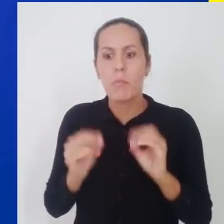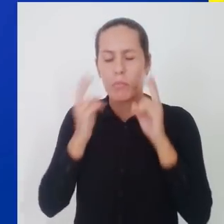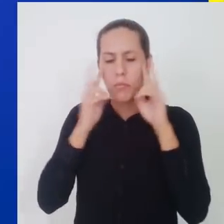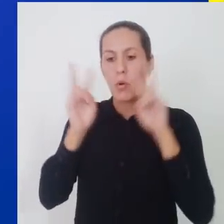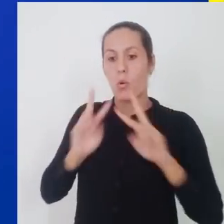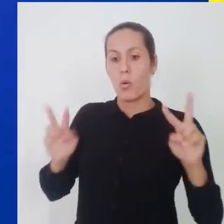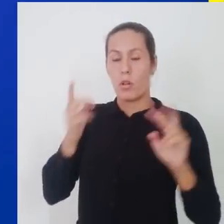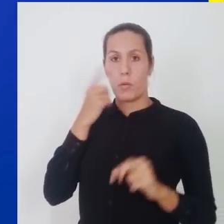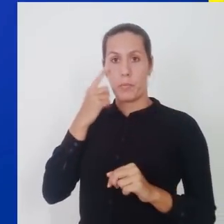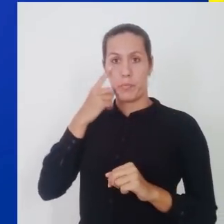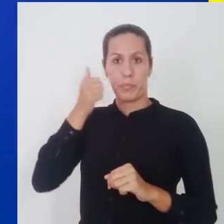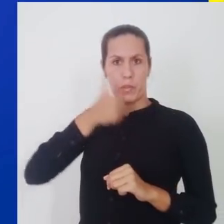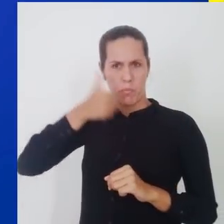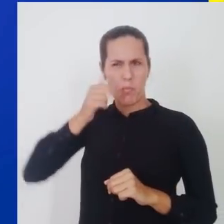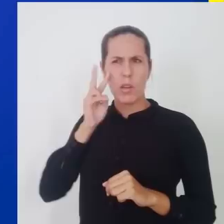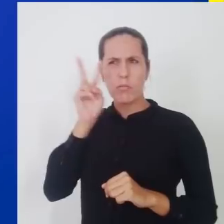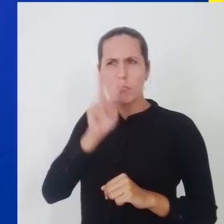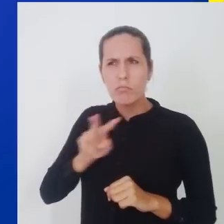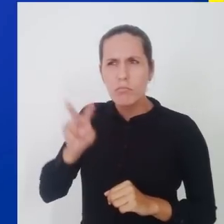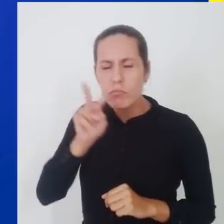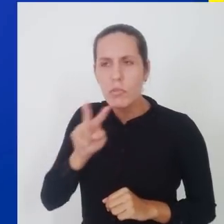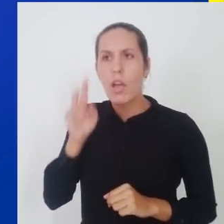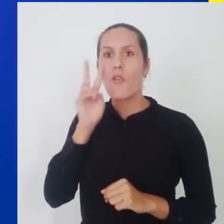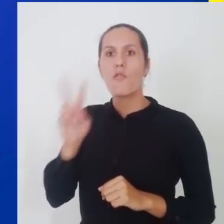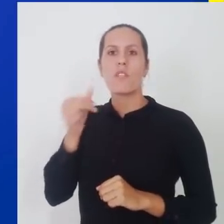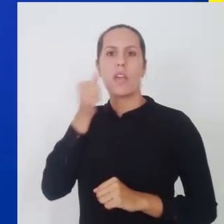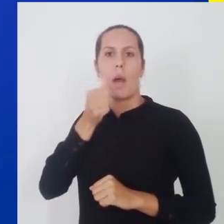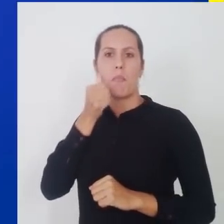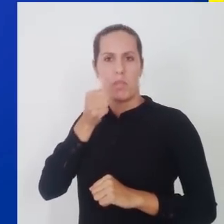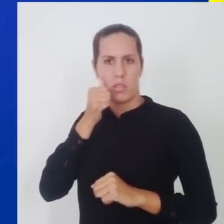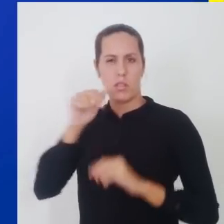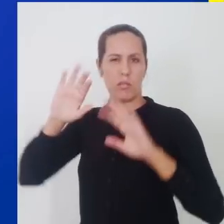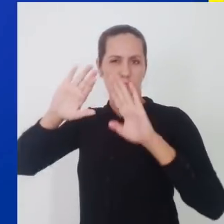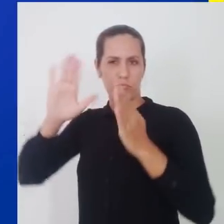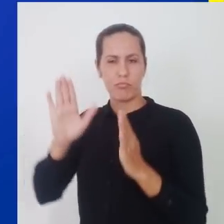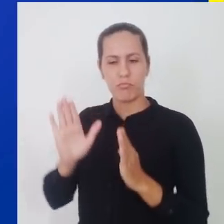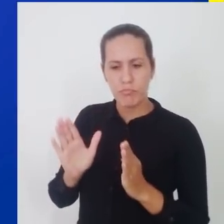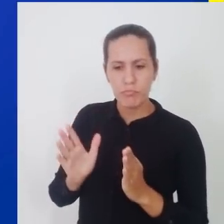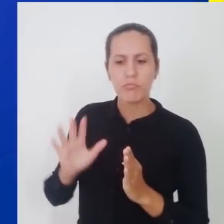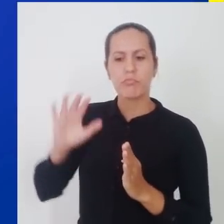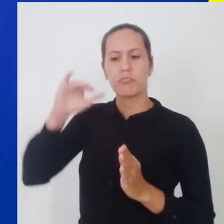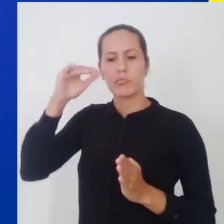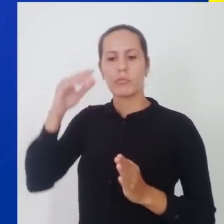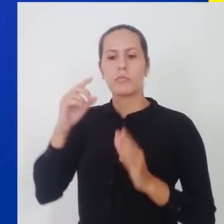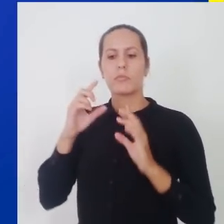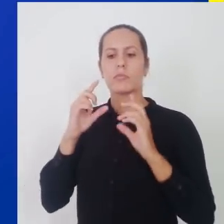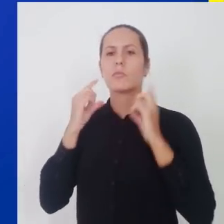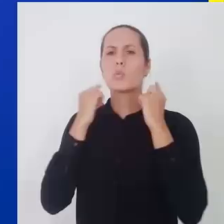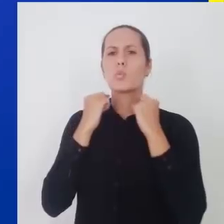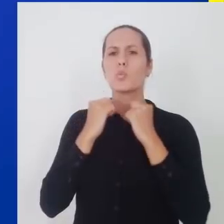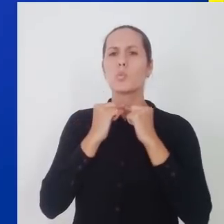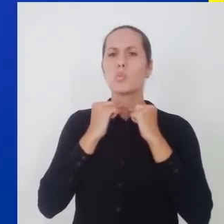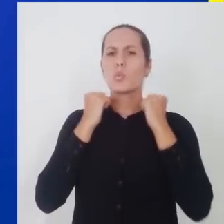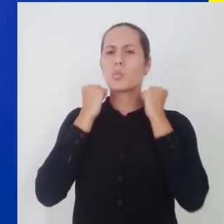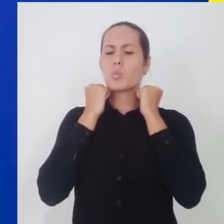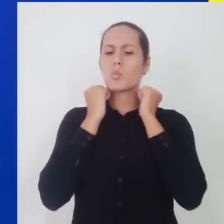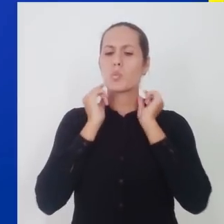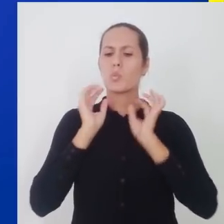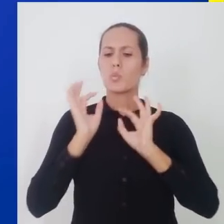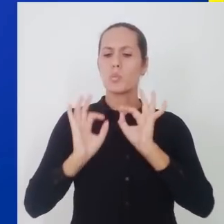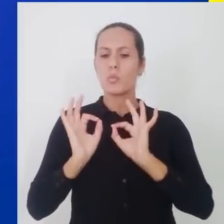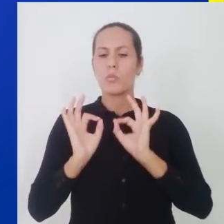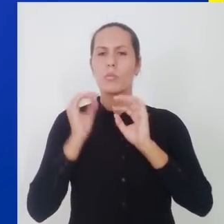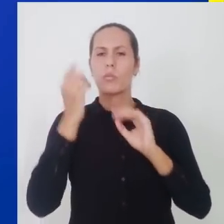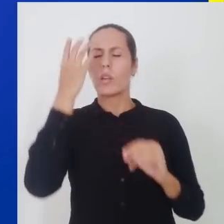primeira eu só vi a menina. Você vê aí o perfil dela, vê um colar no pescoço. E aí, minha gente, quando eu olhei